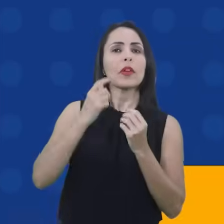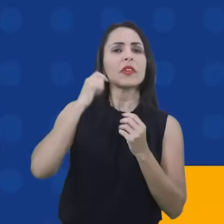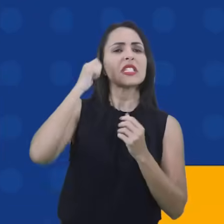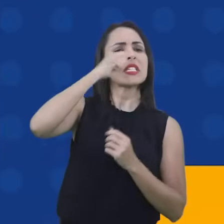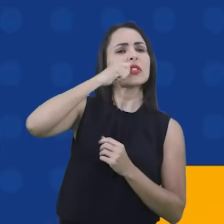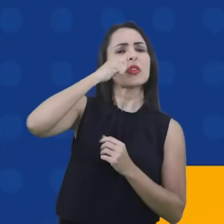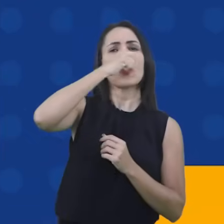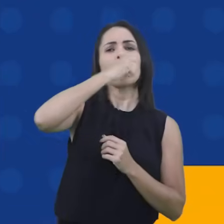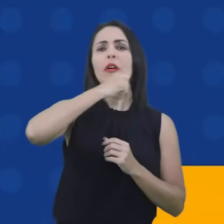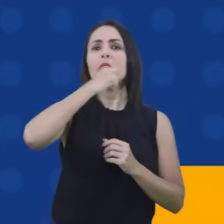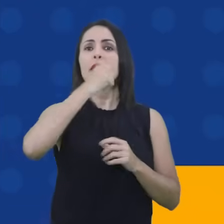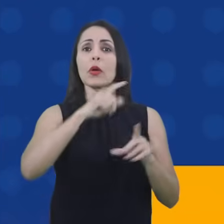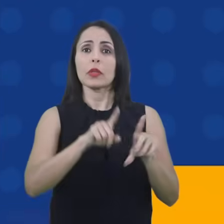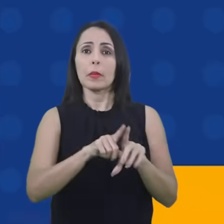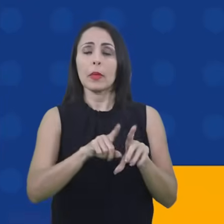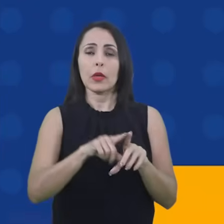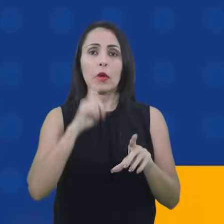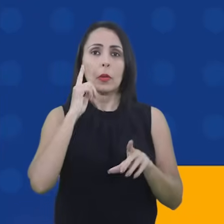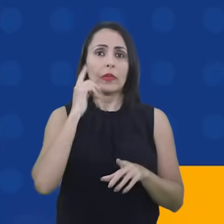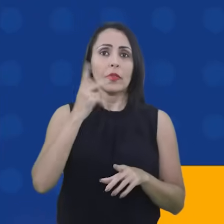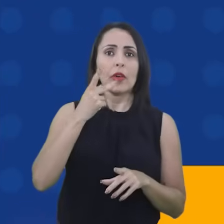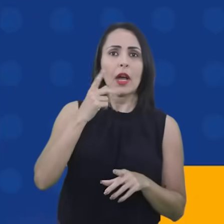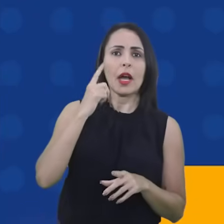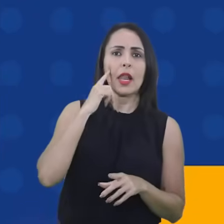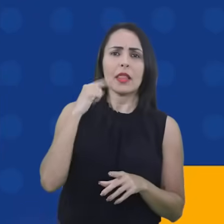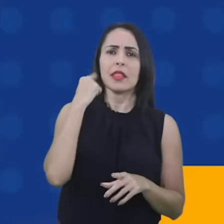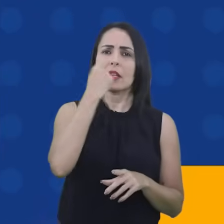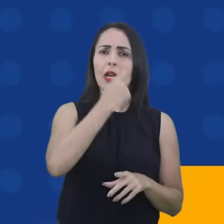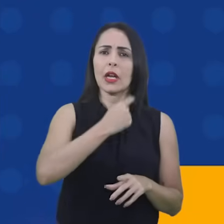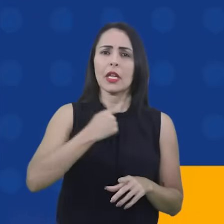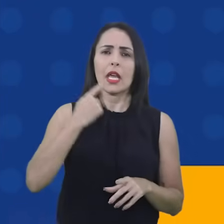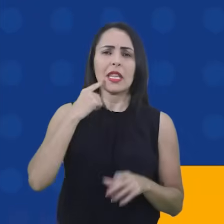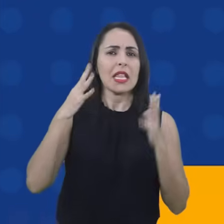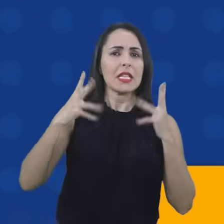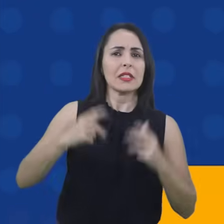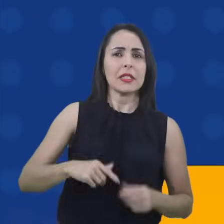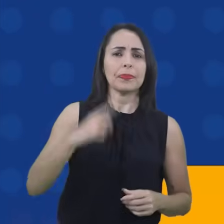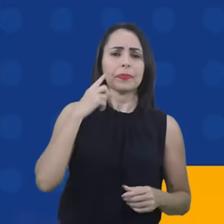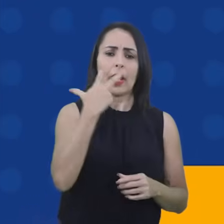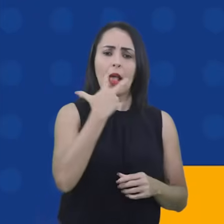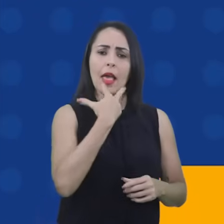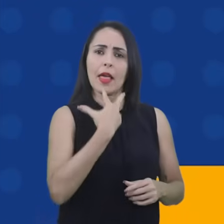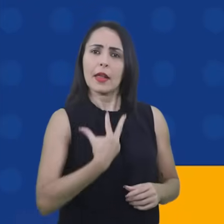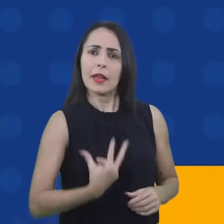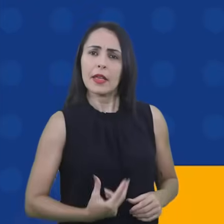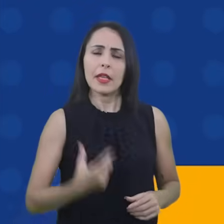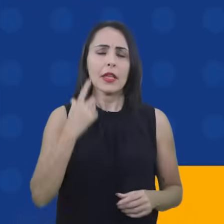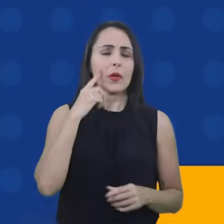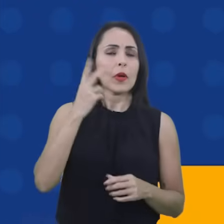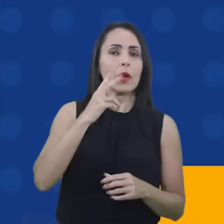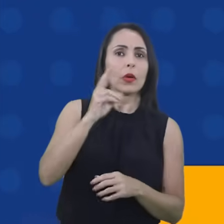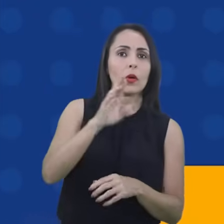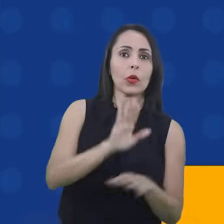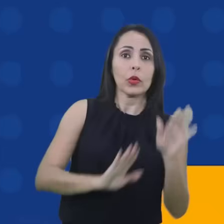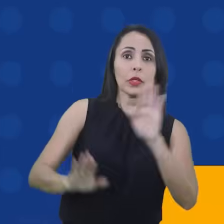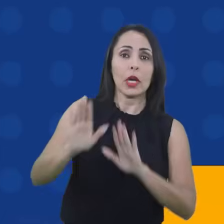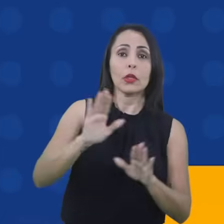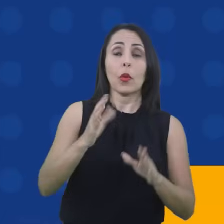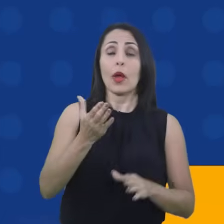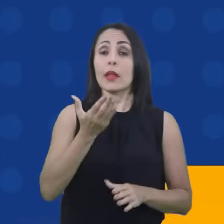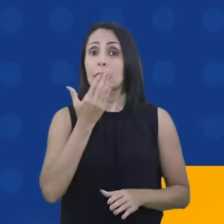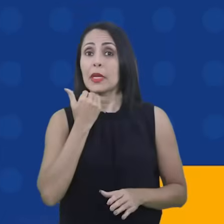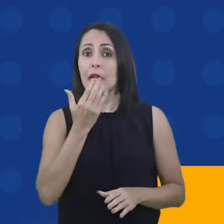escovação. Falaremos também sobre hálito, halitose, higiene da língua, cuidados que devemos ter com a